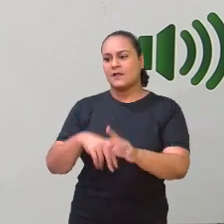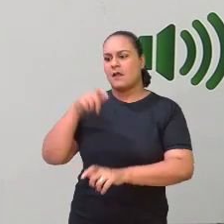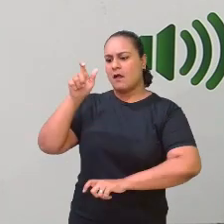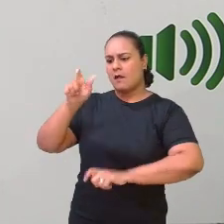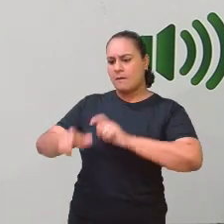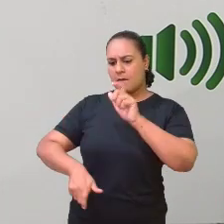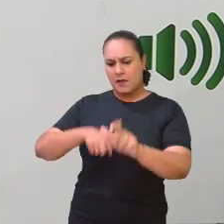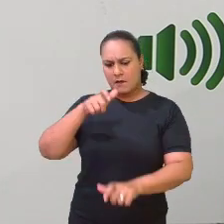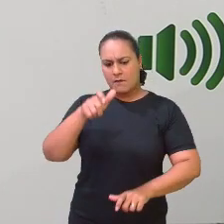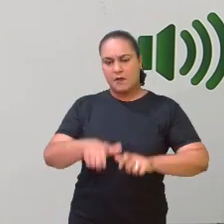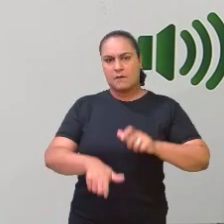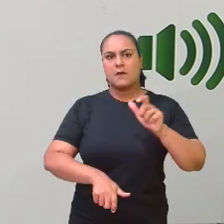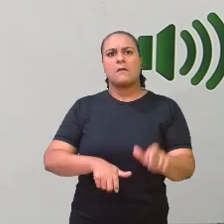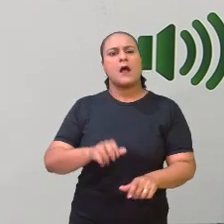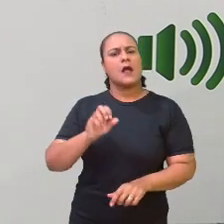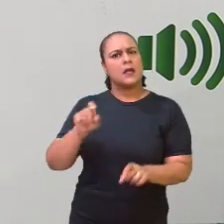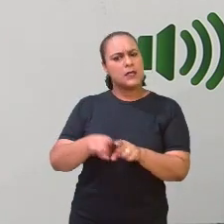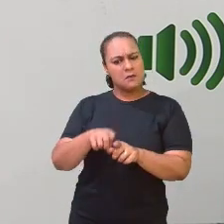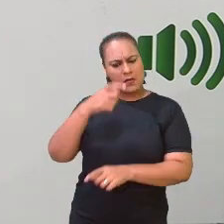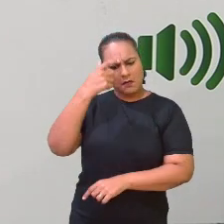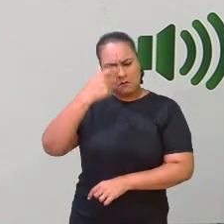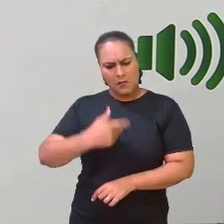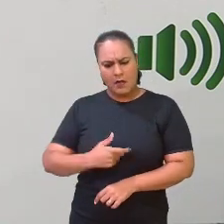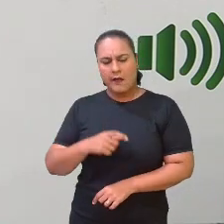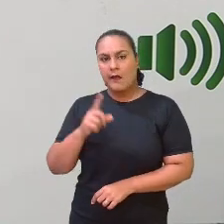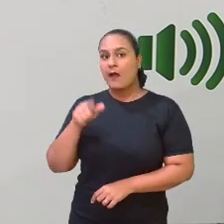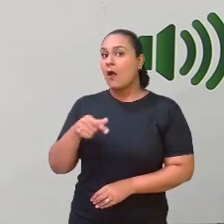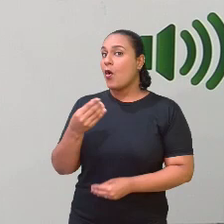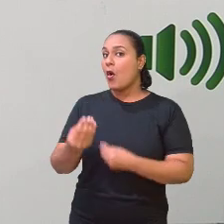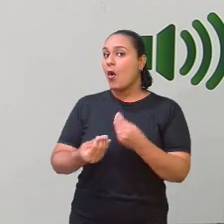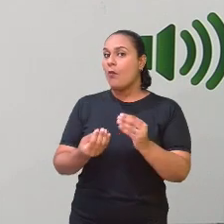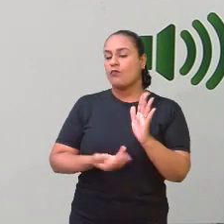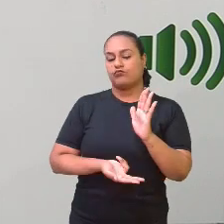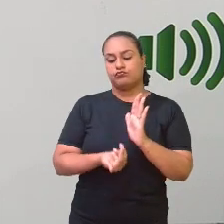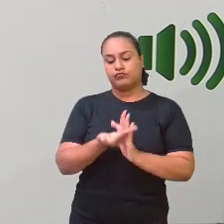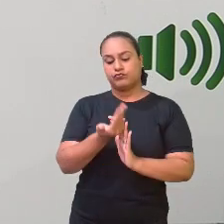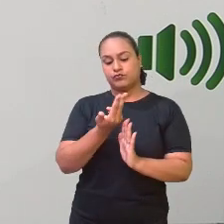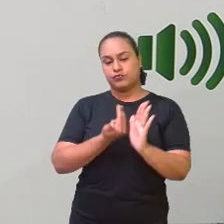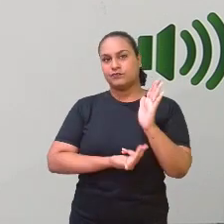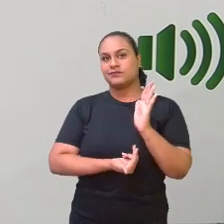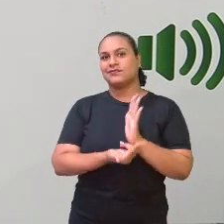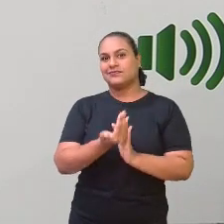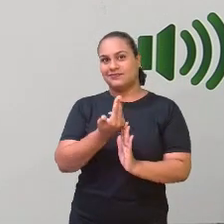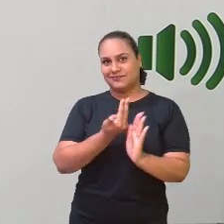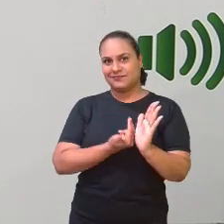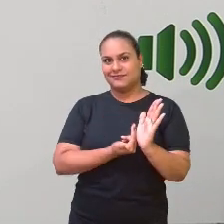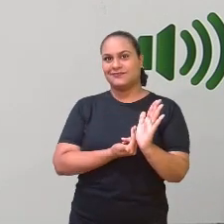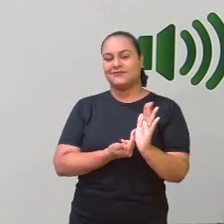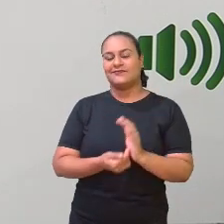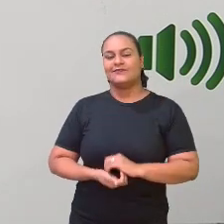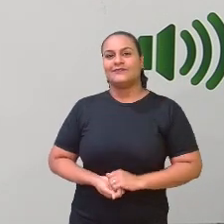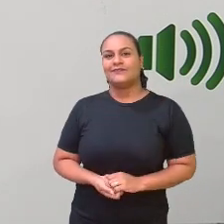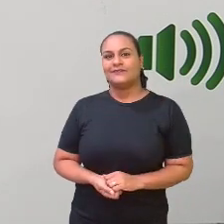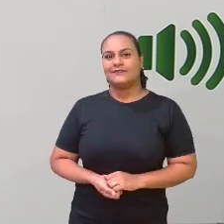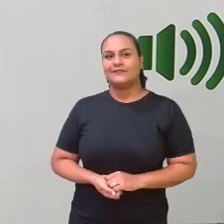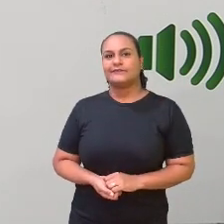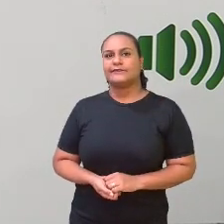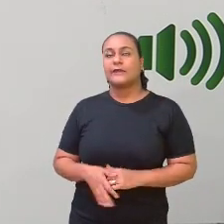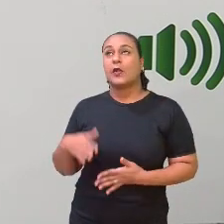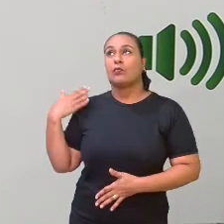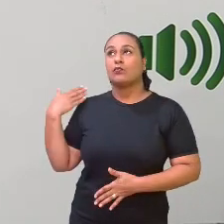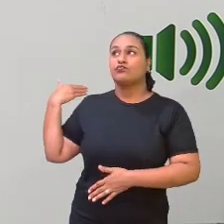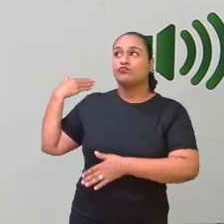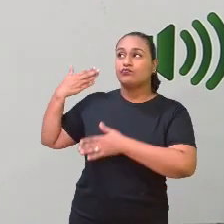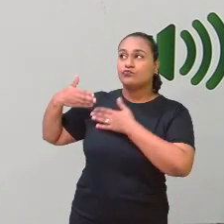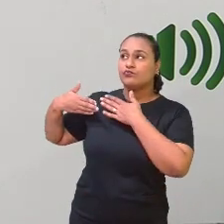de representar a si mesmo, era através dessa pintura rupestre, né? E aí o tempo passa,